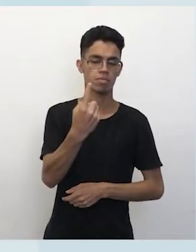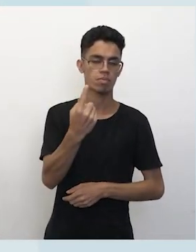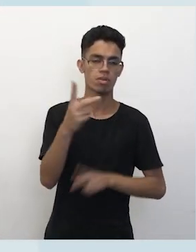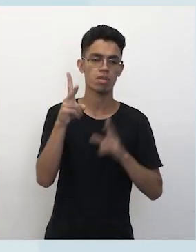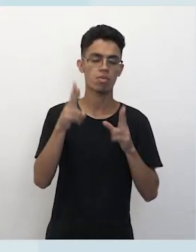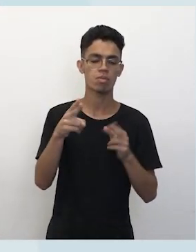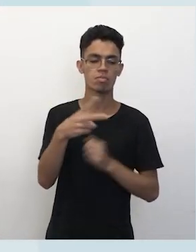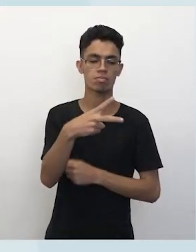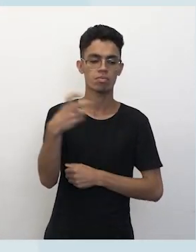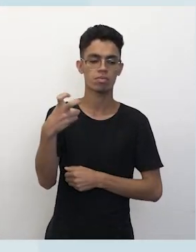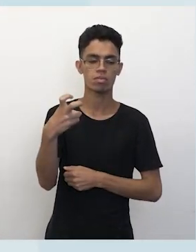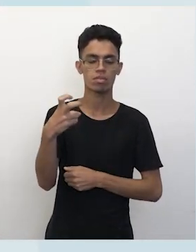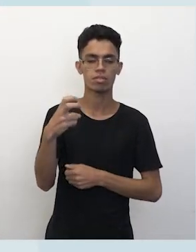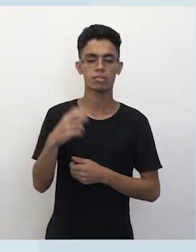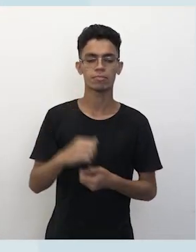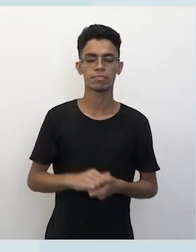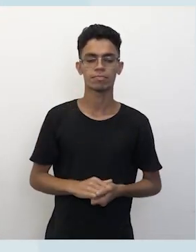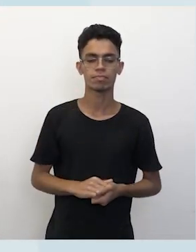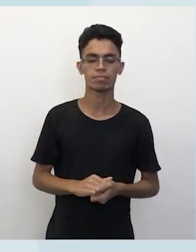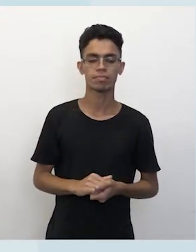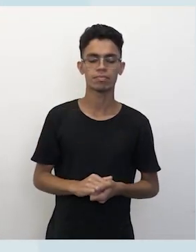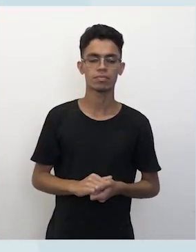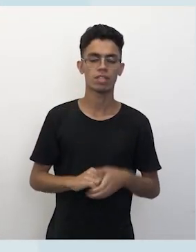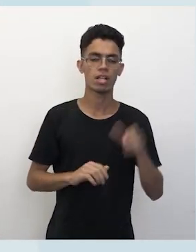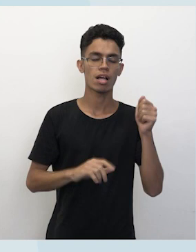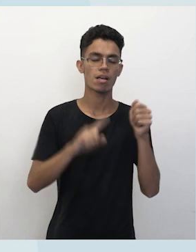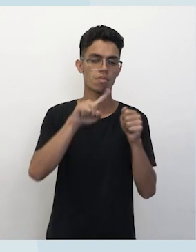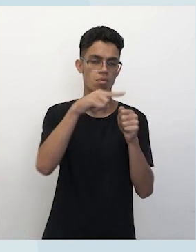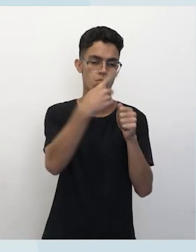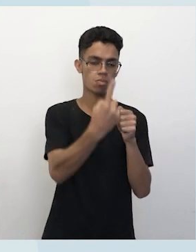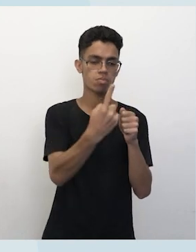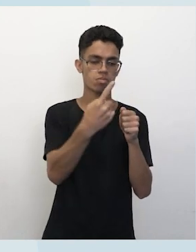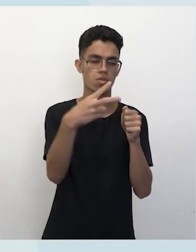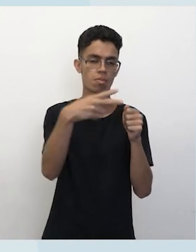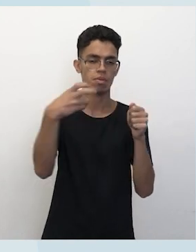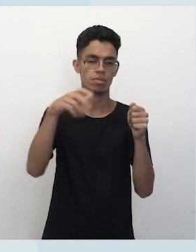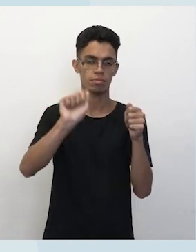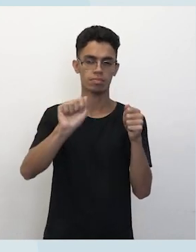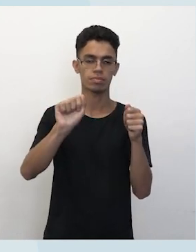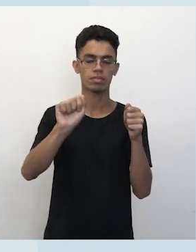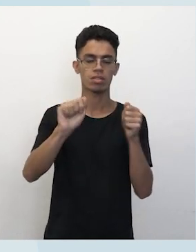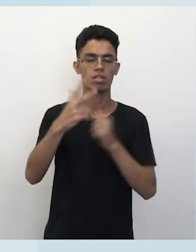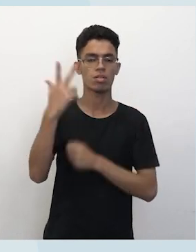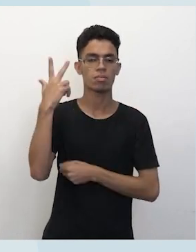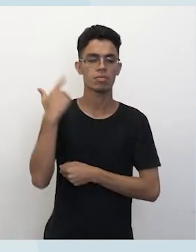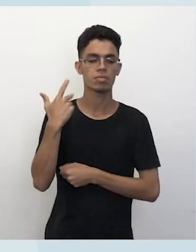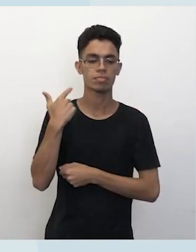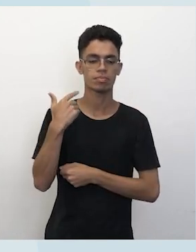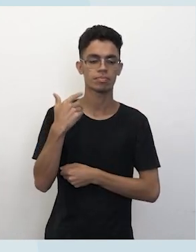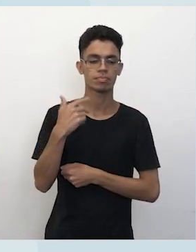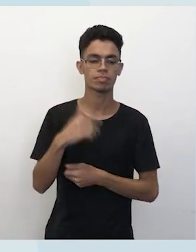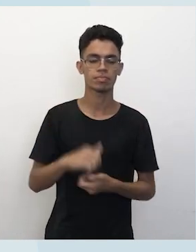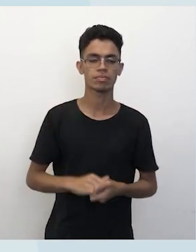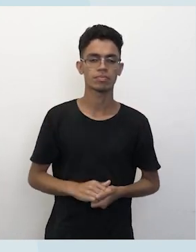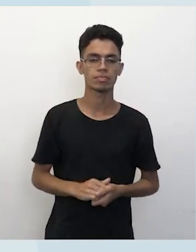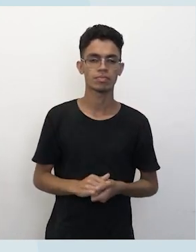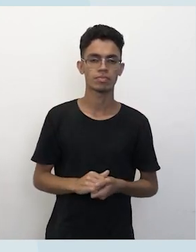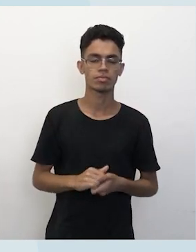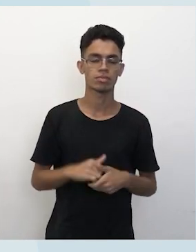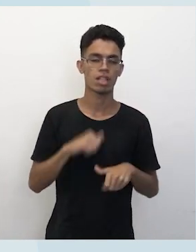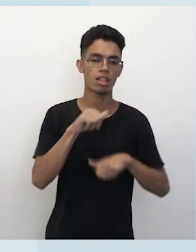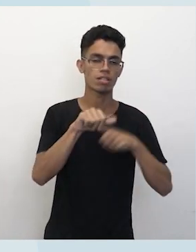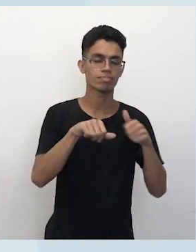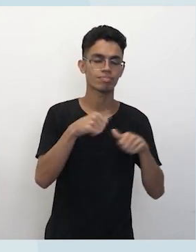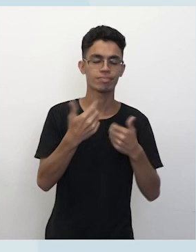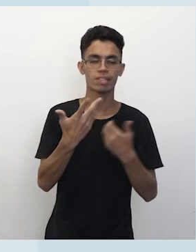mesmo. Algebricamente, A elevado a 1 é o próprio A, bastante comum, tá? Numericamente, aqui para fugir da rotina, eu coloquei